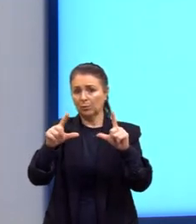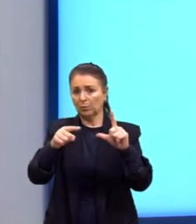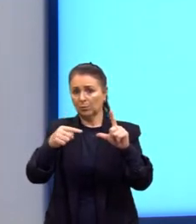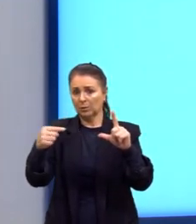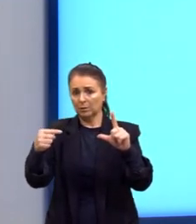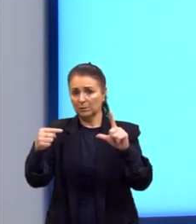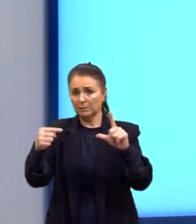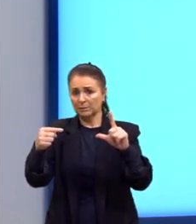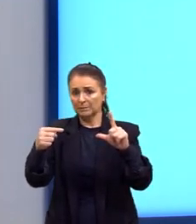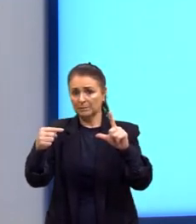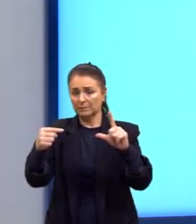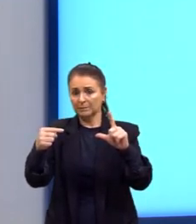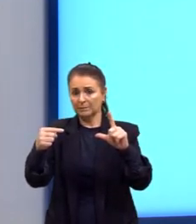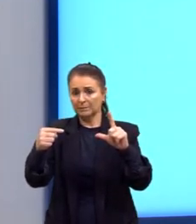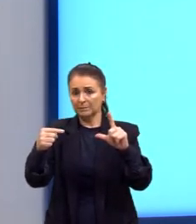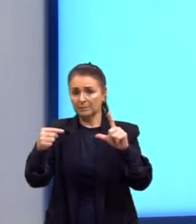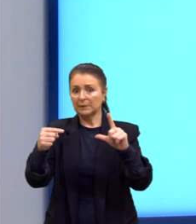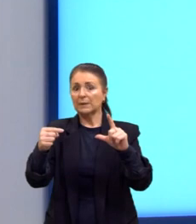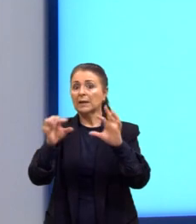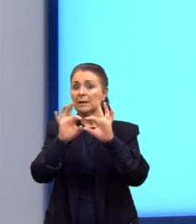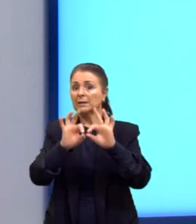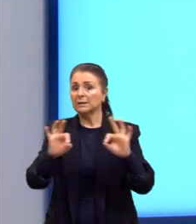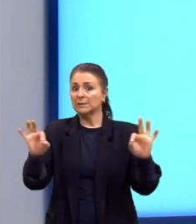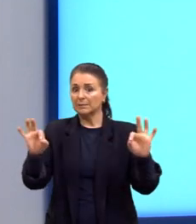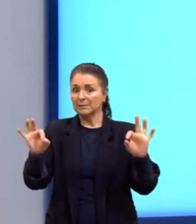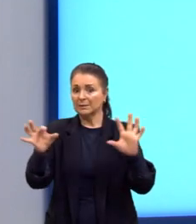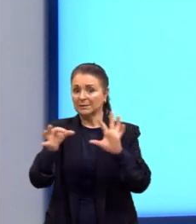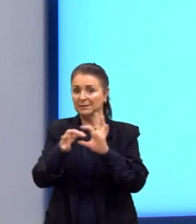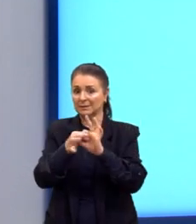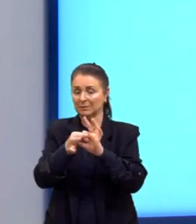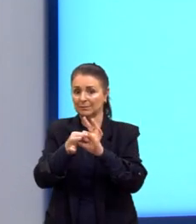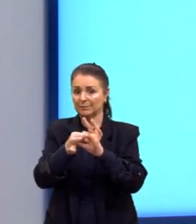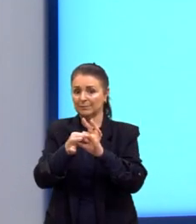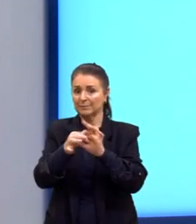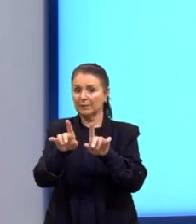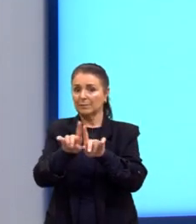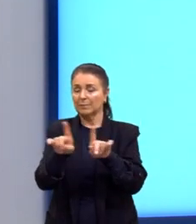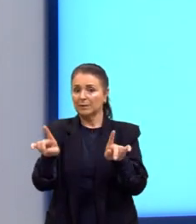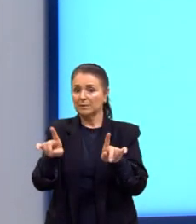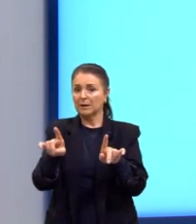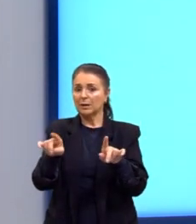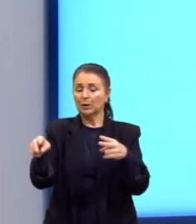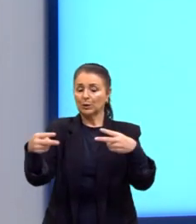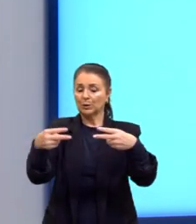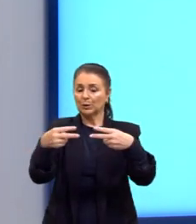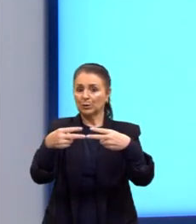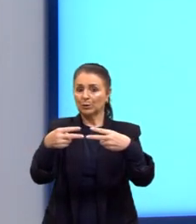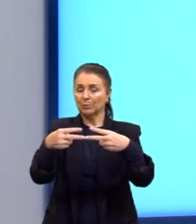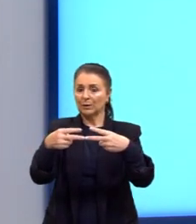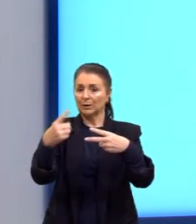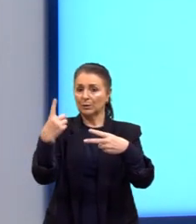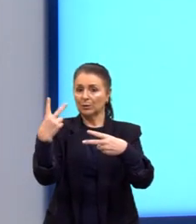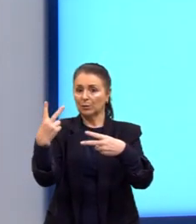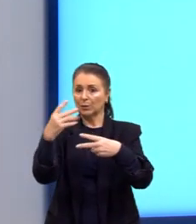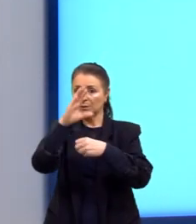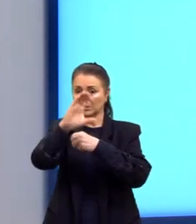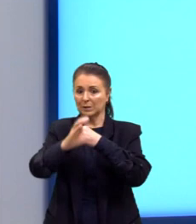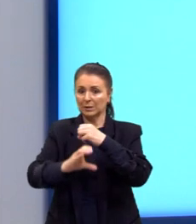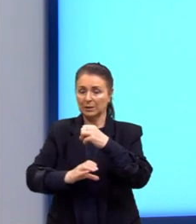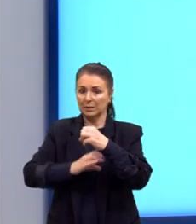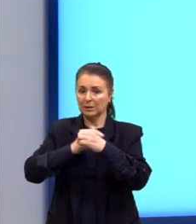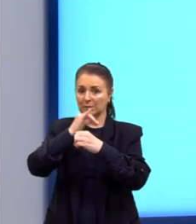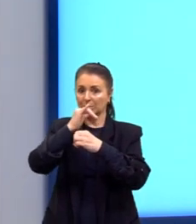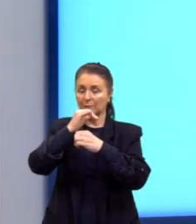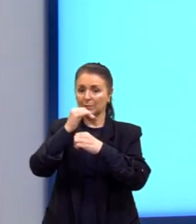saturada e quando só tem ligações simples mas eu tenho uma ligação dupla entre dois átomos de carbono